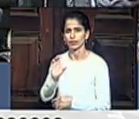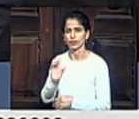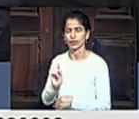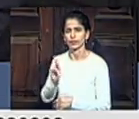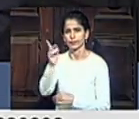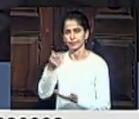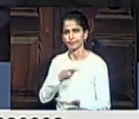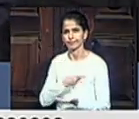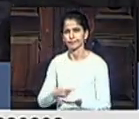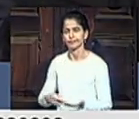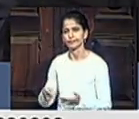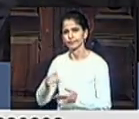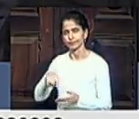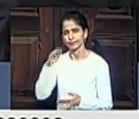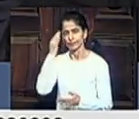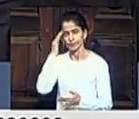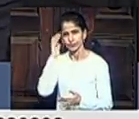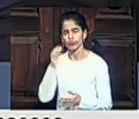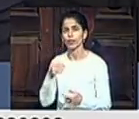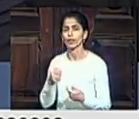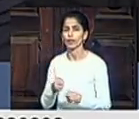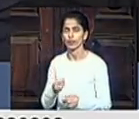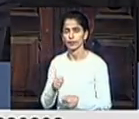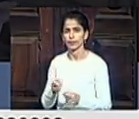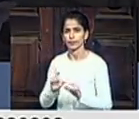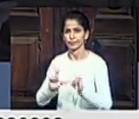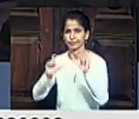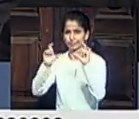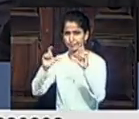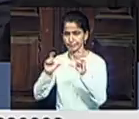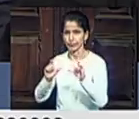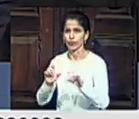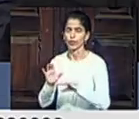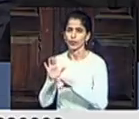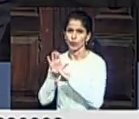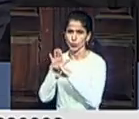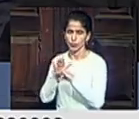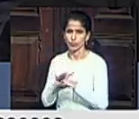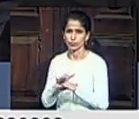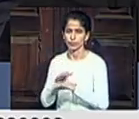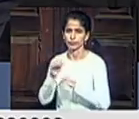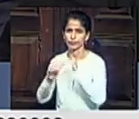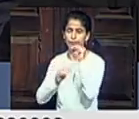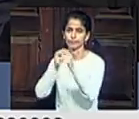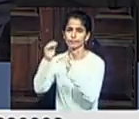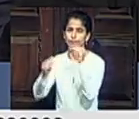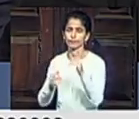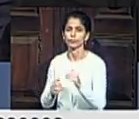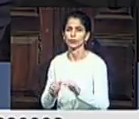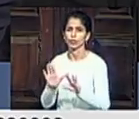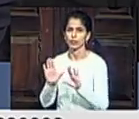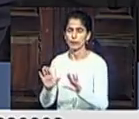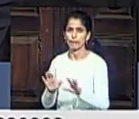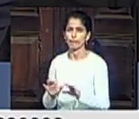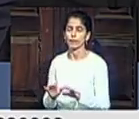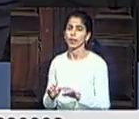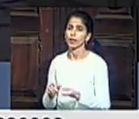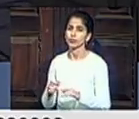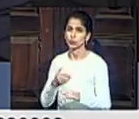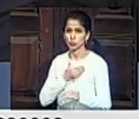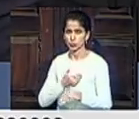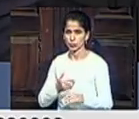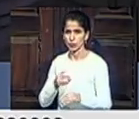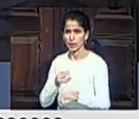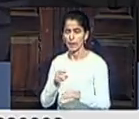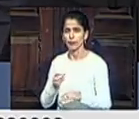Senhor presidente, entendemos que o aumento dos tributos, sobretudo em áreas estratégicas para o desenvolvimento da economia, não ajuda o Rio de Janeiro a sair da crise.